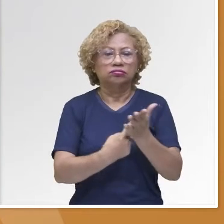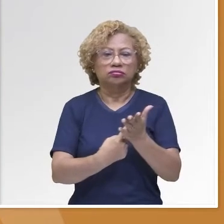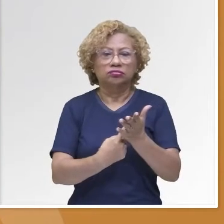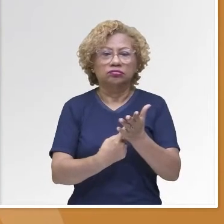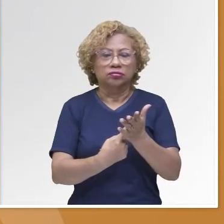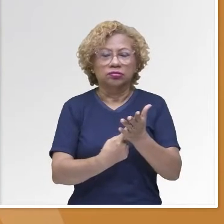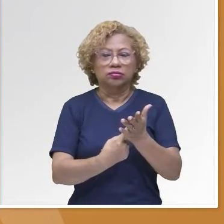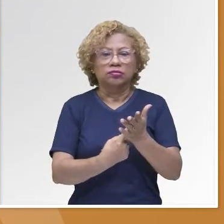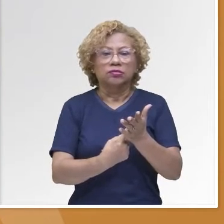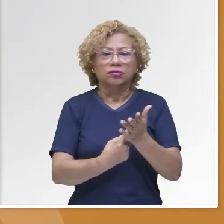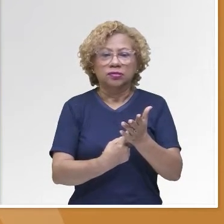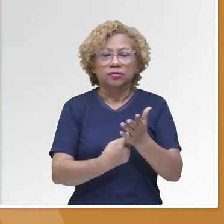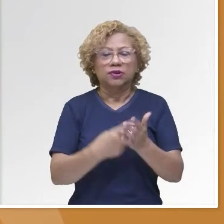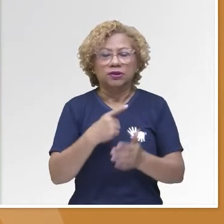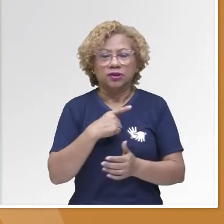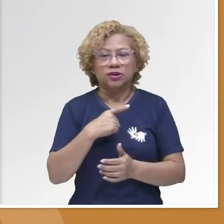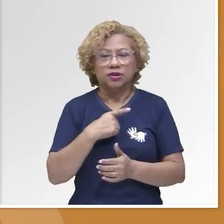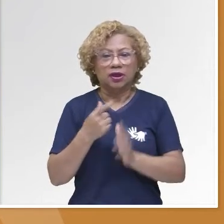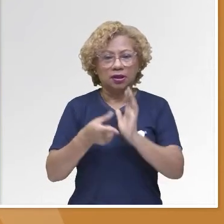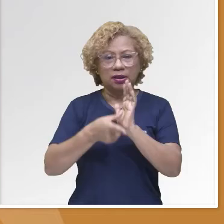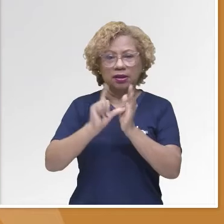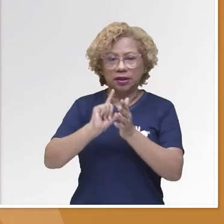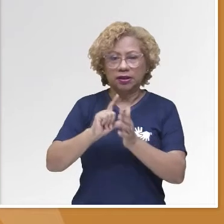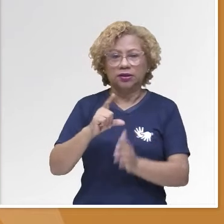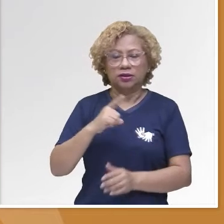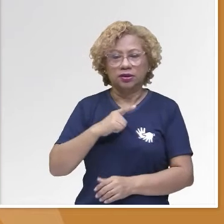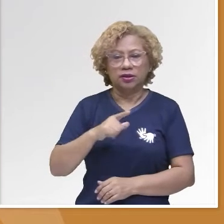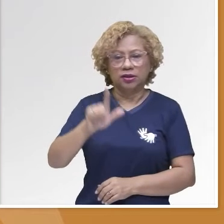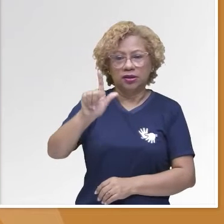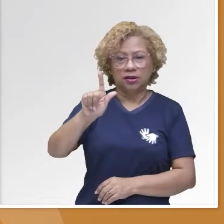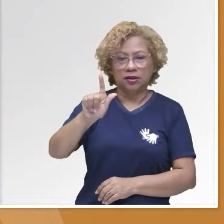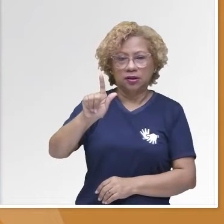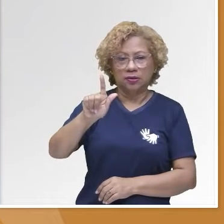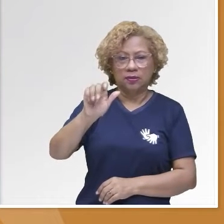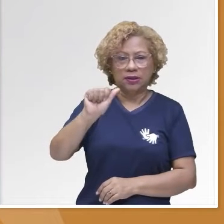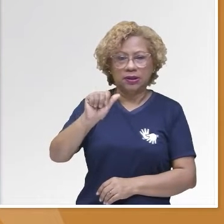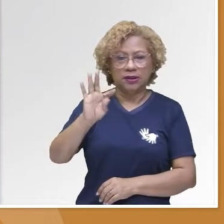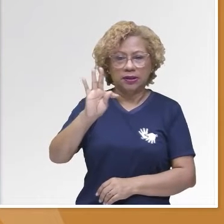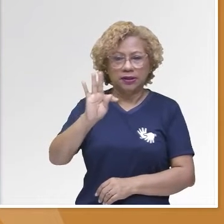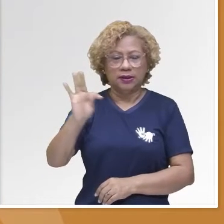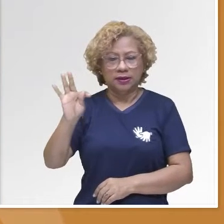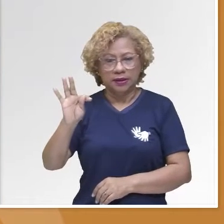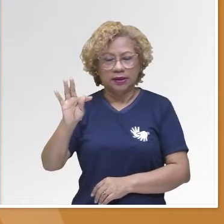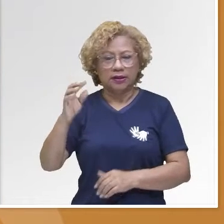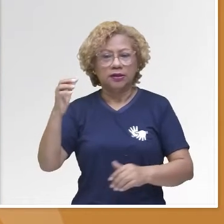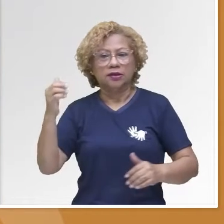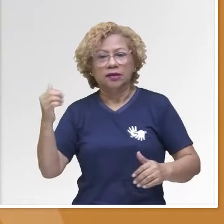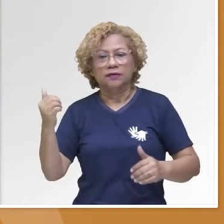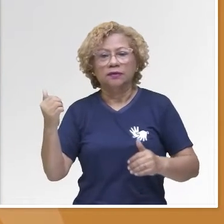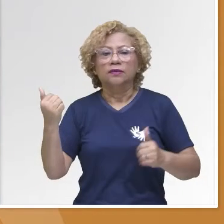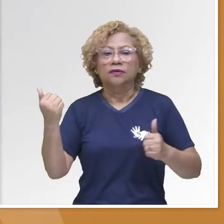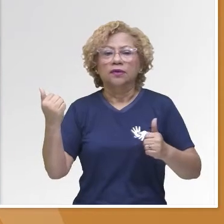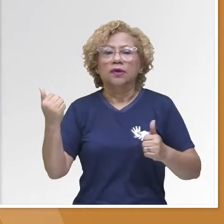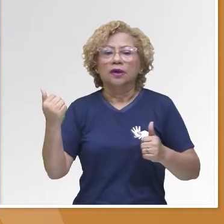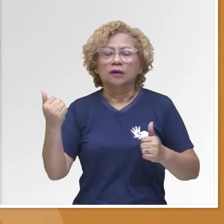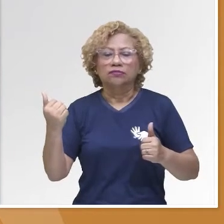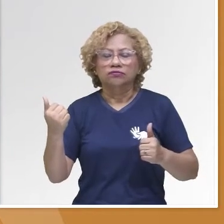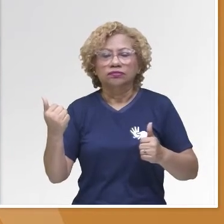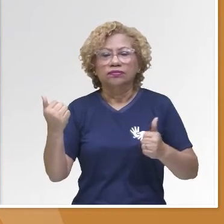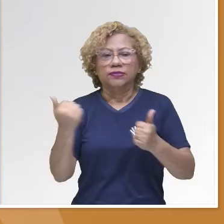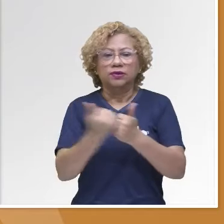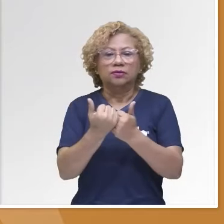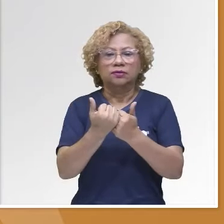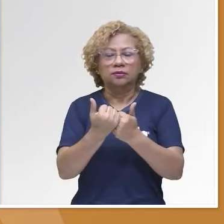tá? Então, esse Acordo Geral, né, de Tarifas e Comércio vai substituir a Organização Mundial do